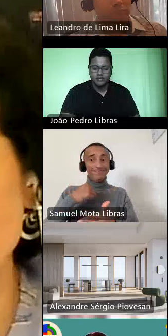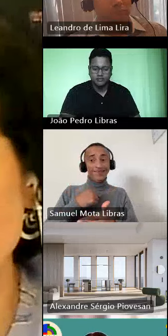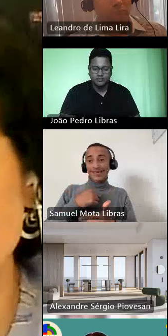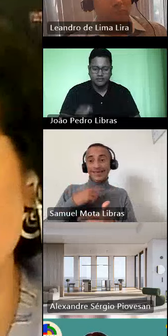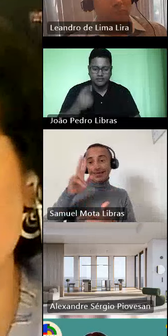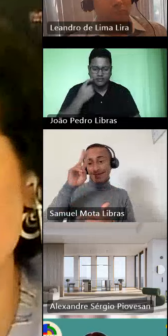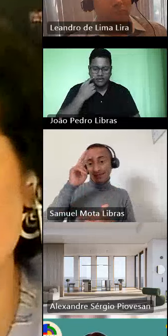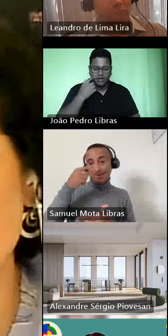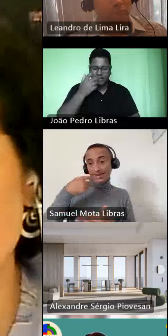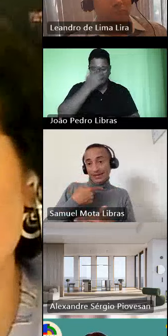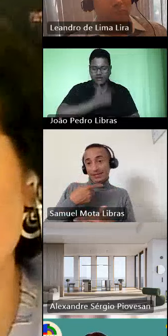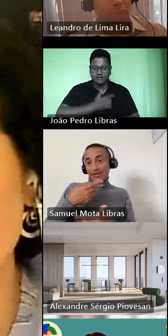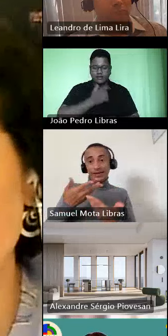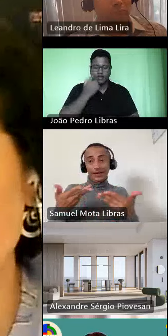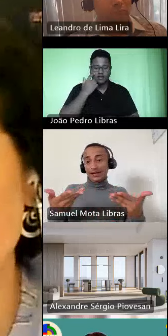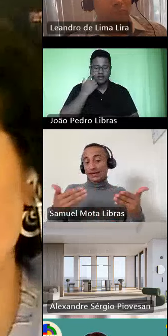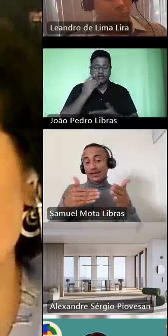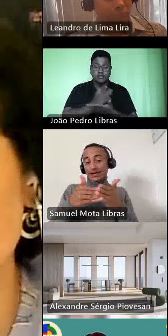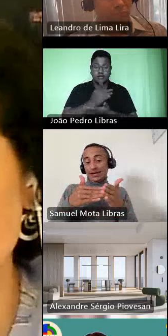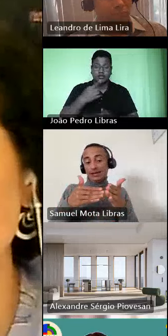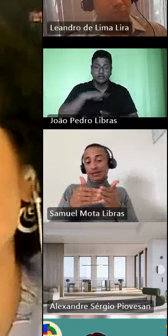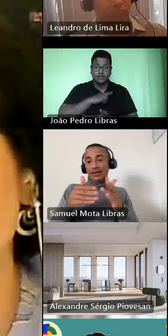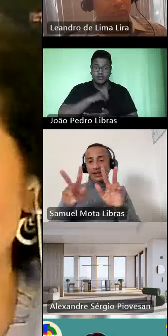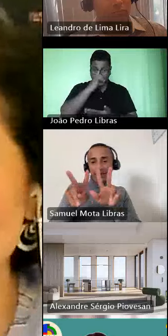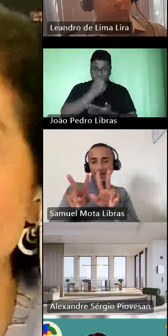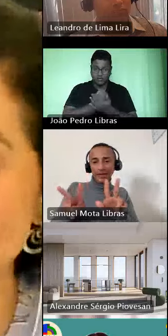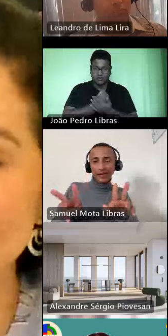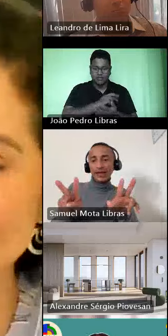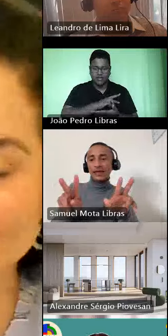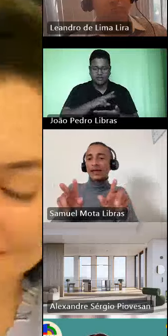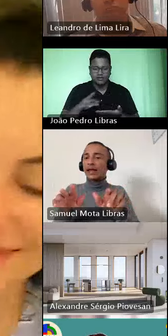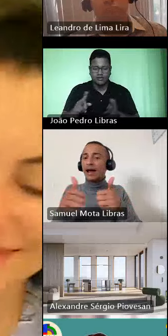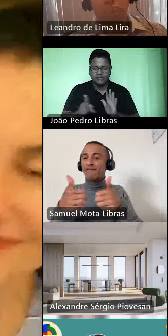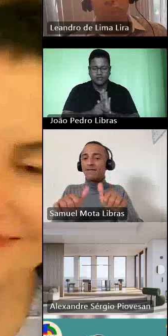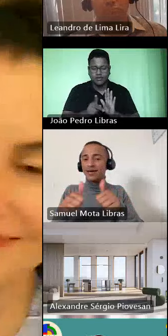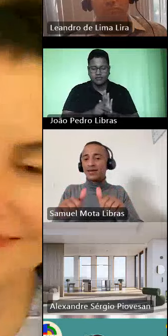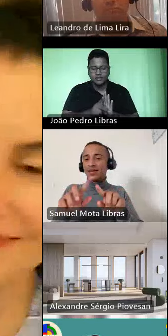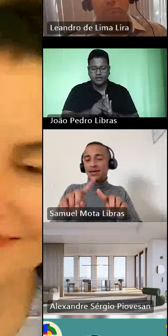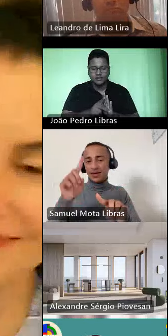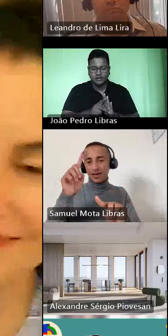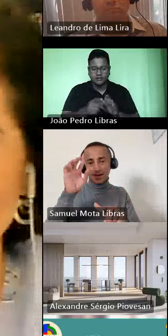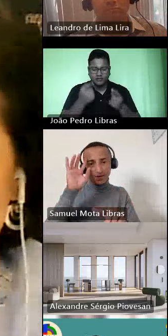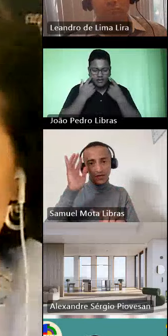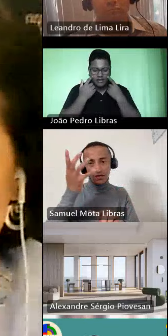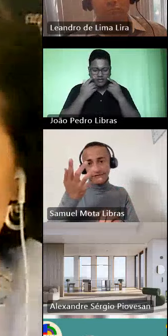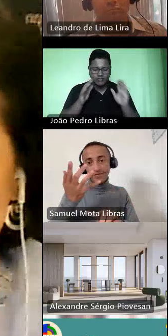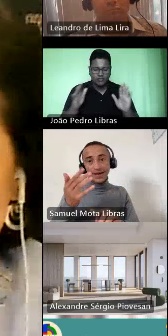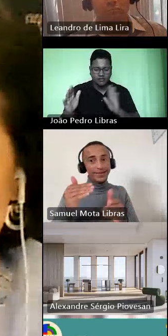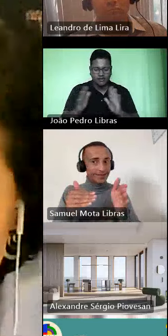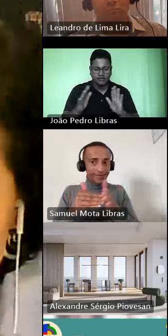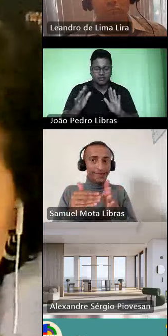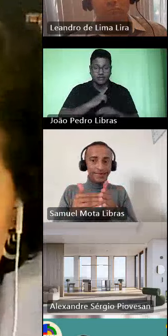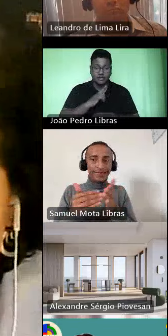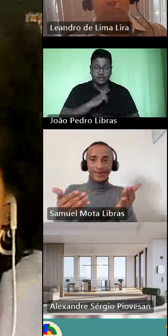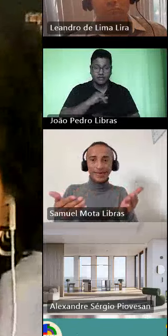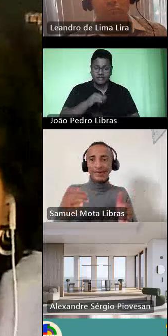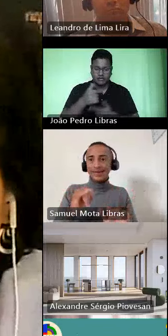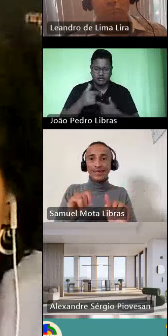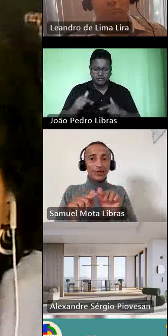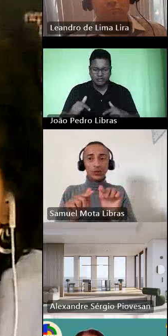racionalidade limitada a gente decide de acordo com o que aquilo que aquelas informações que a gente tem num determinado período Então se a gente não teve aquela